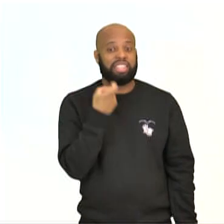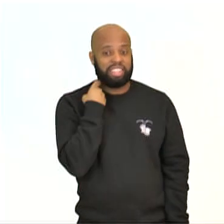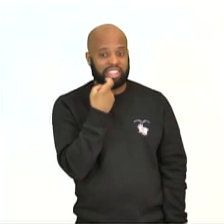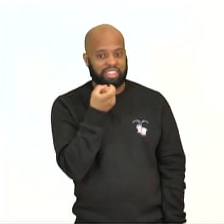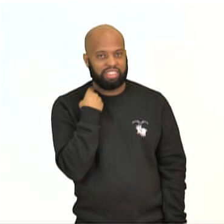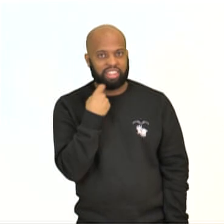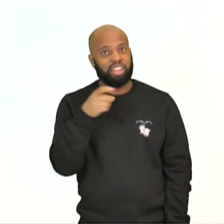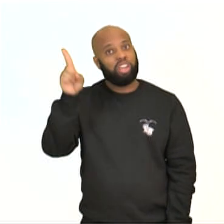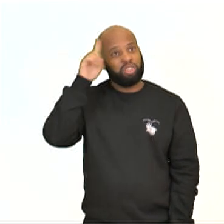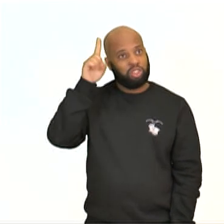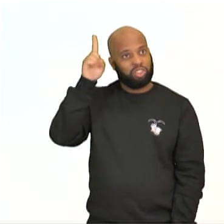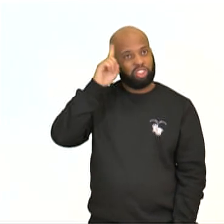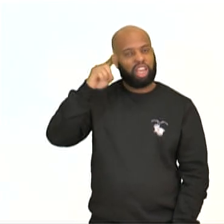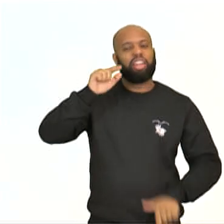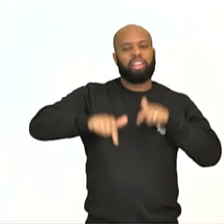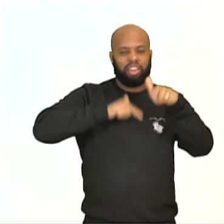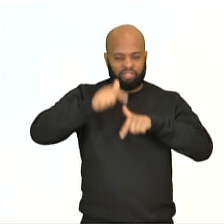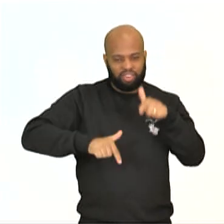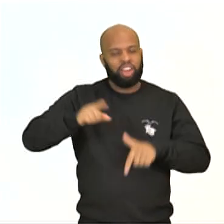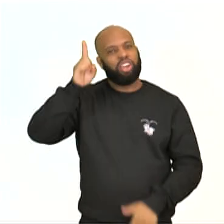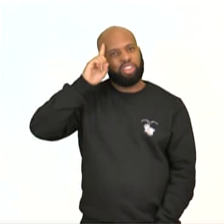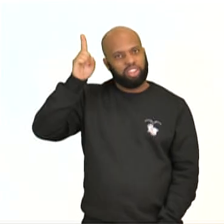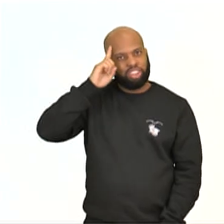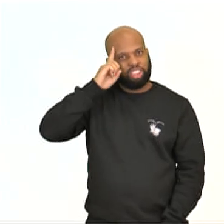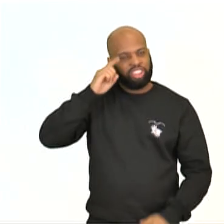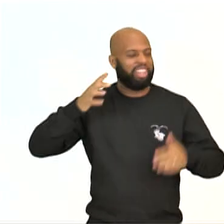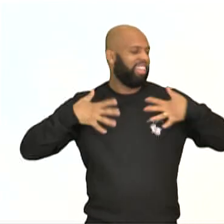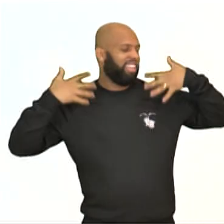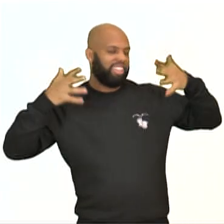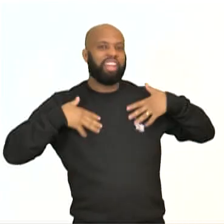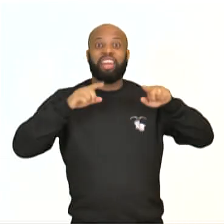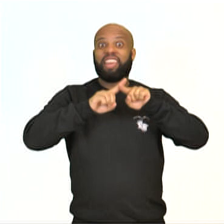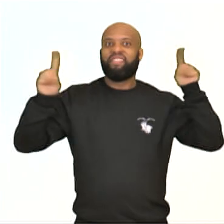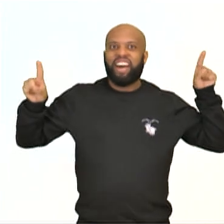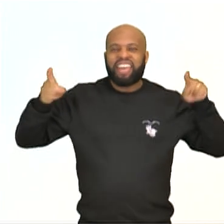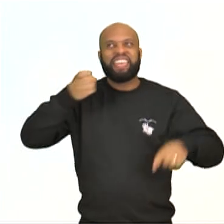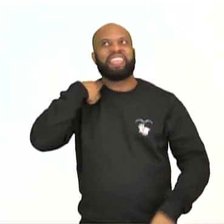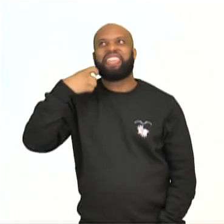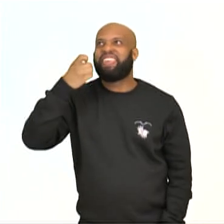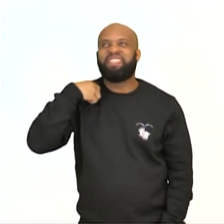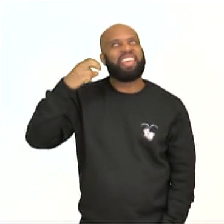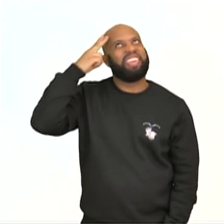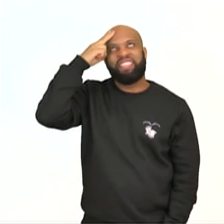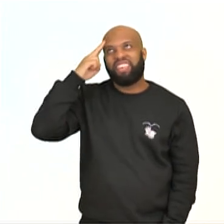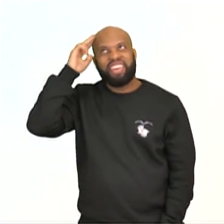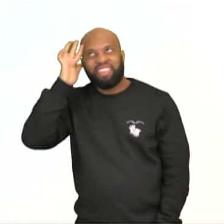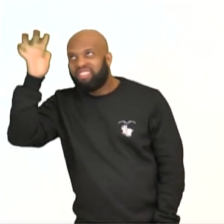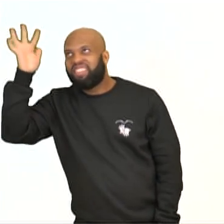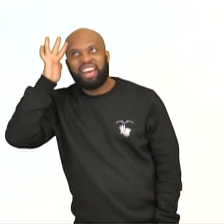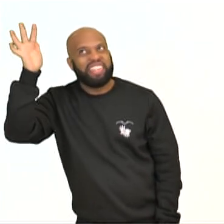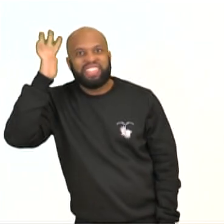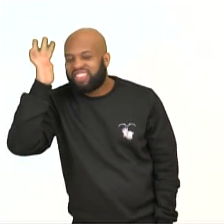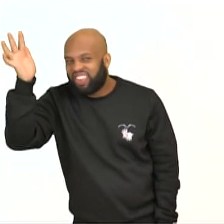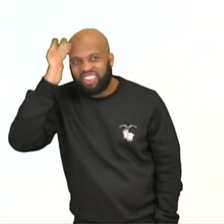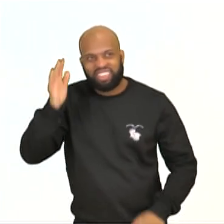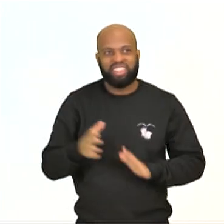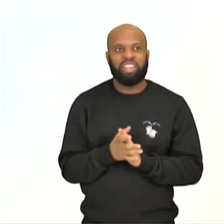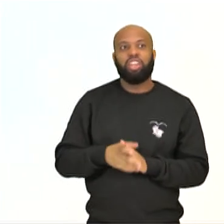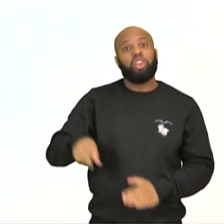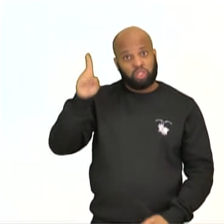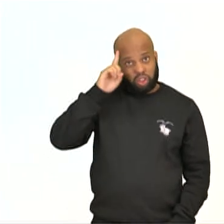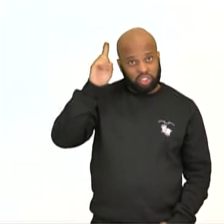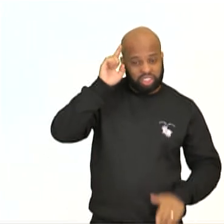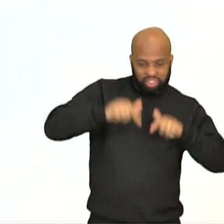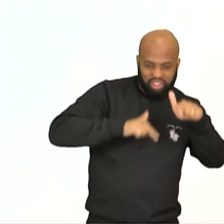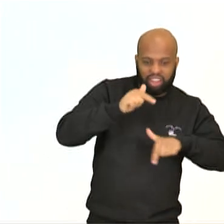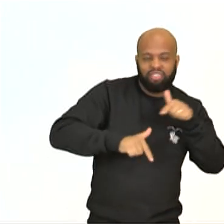Sexta-feira, todo dia é dia de trabalho, todo dia é dia de alegria, mas sexta-feira tem mais sonho, mais lacuna no seu bojo. Todo dia é